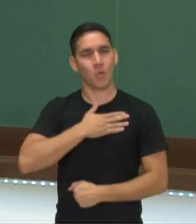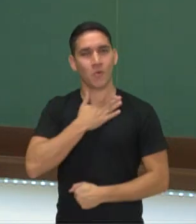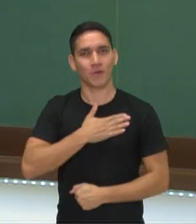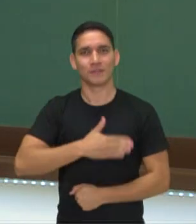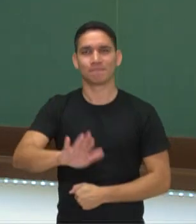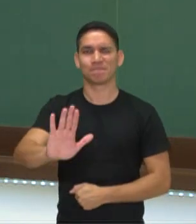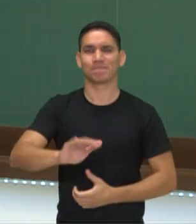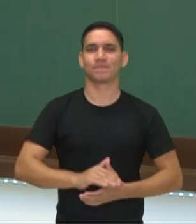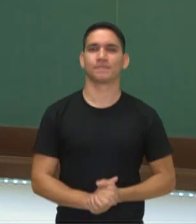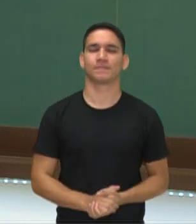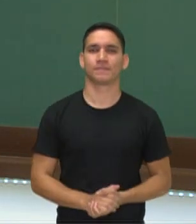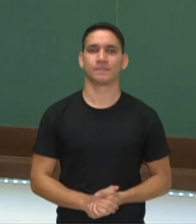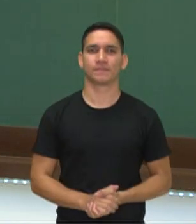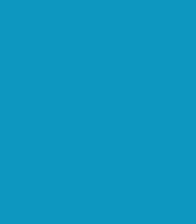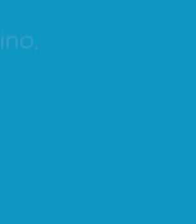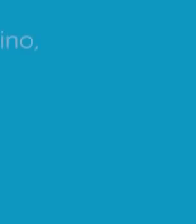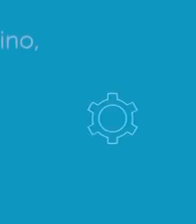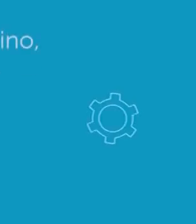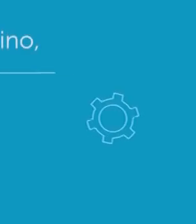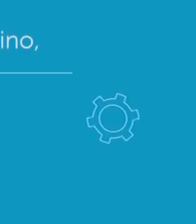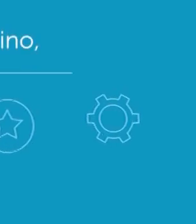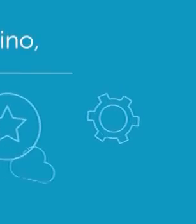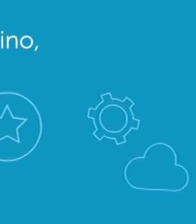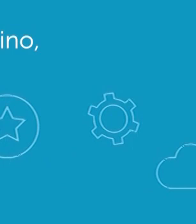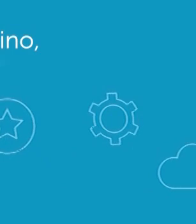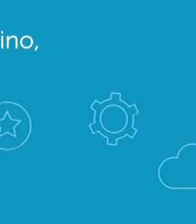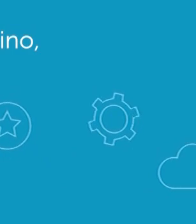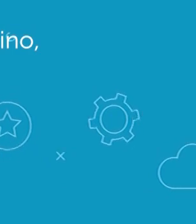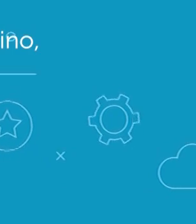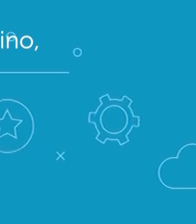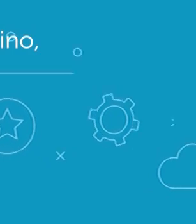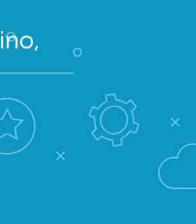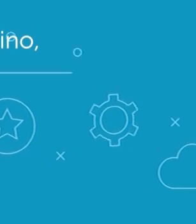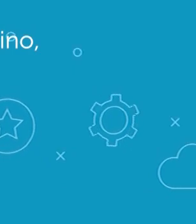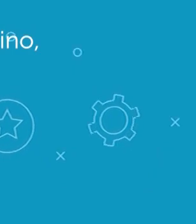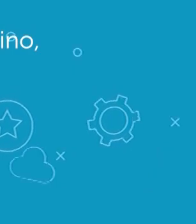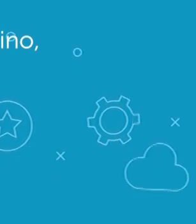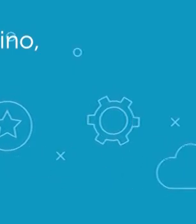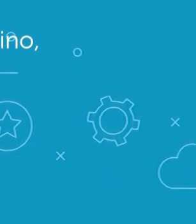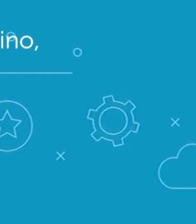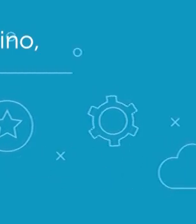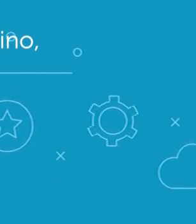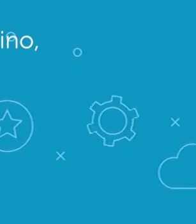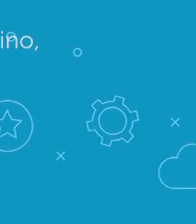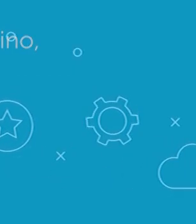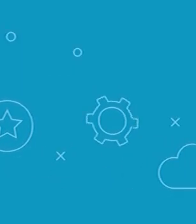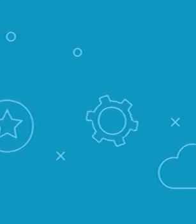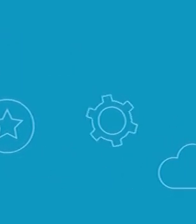tenham gostado. Até breve!